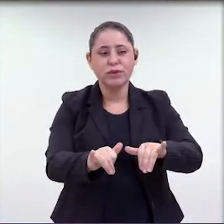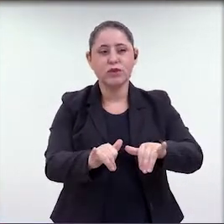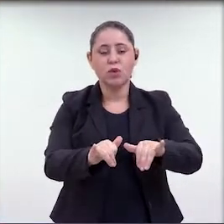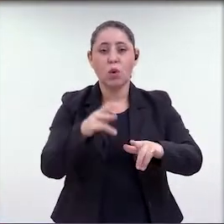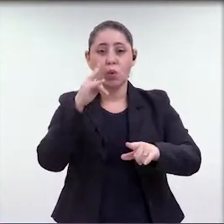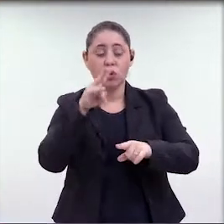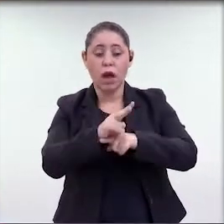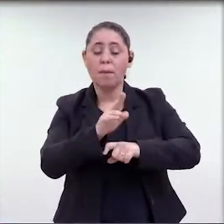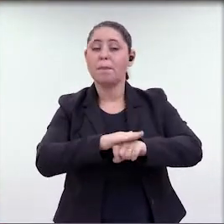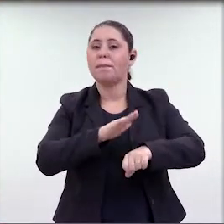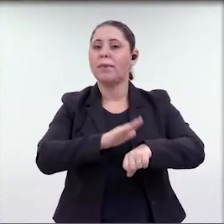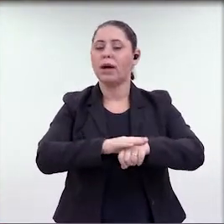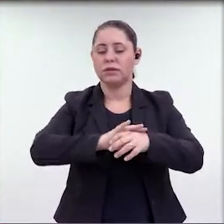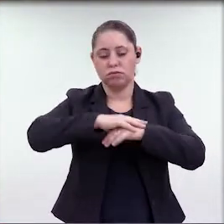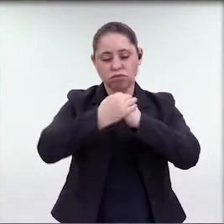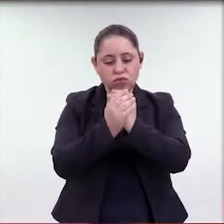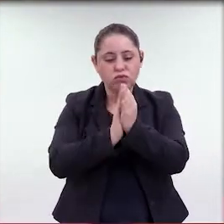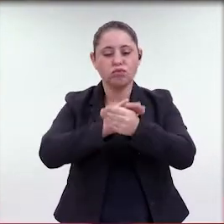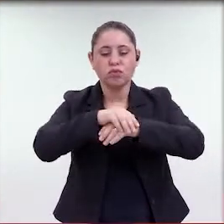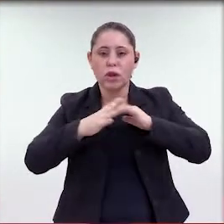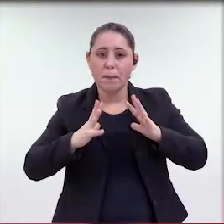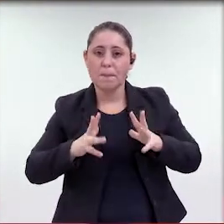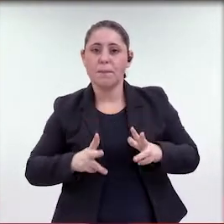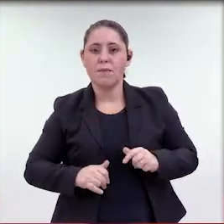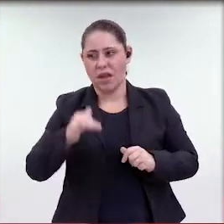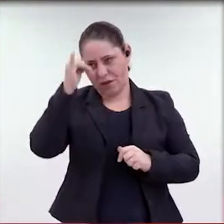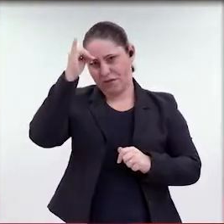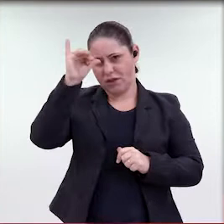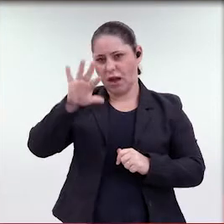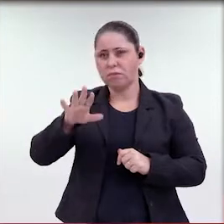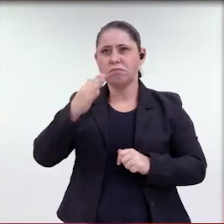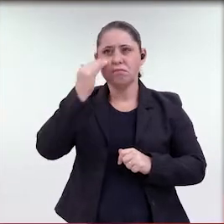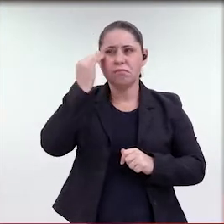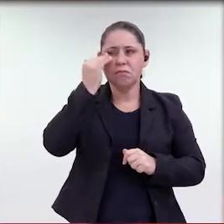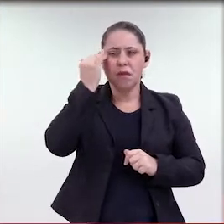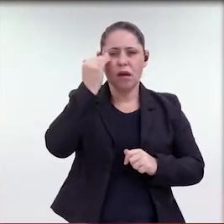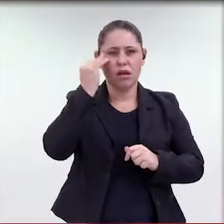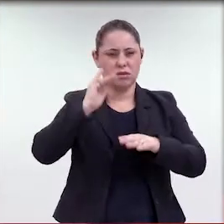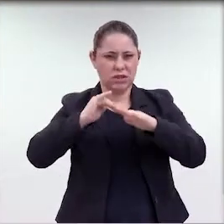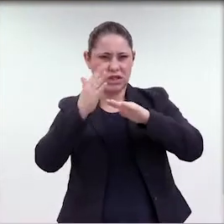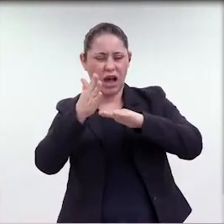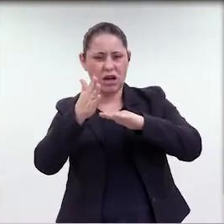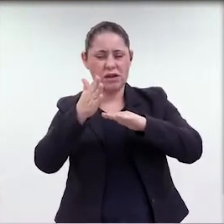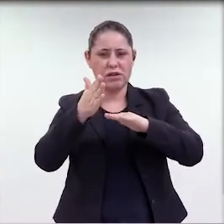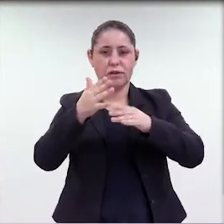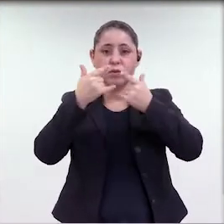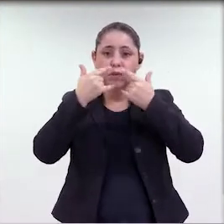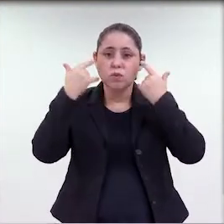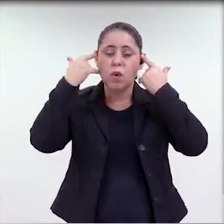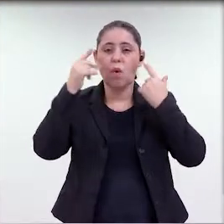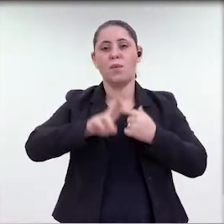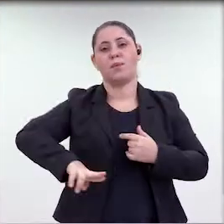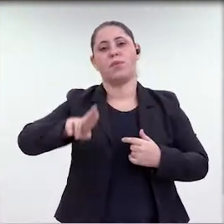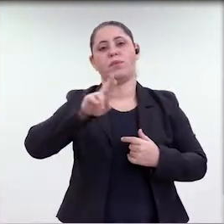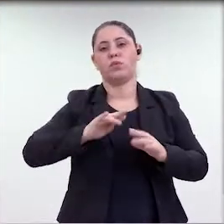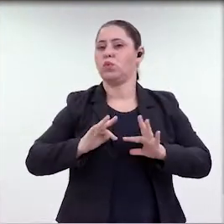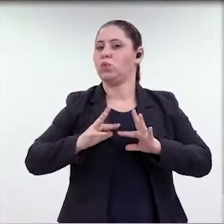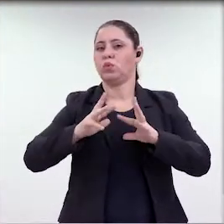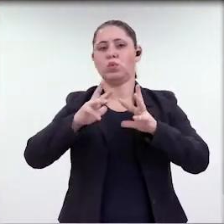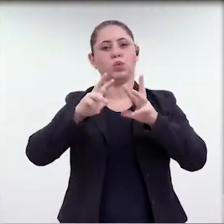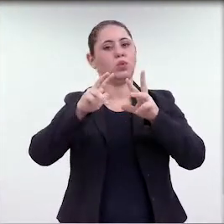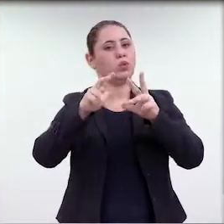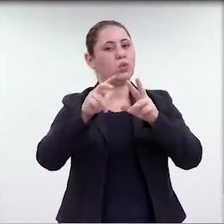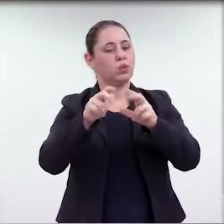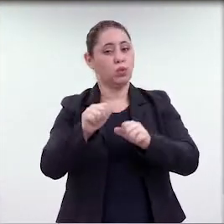Temos que cuidar mais da higienização das mãos, evitar pegar no olho quando a gente sai, uso da máscara.